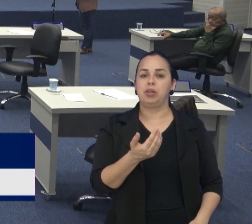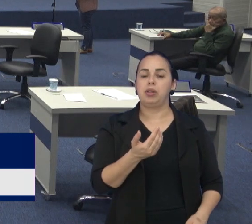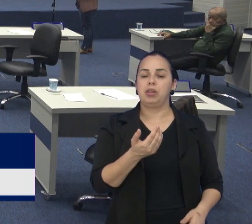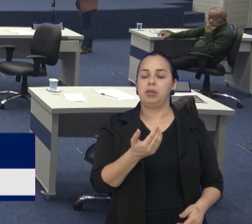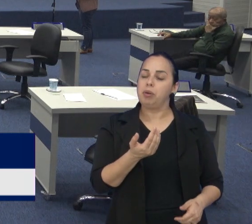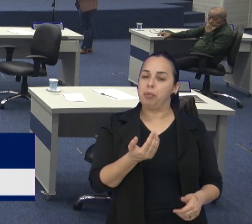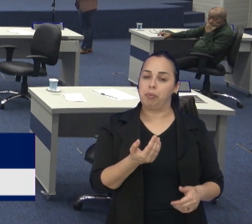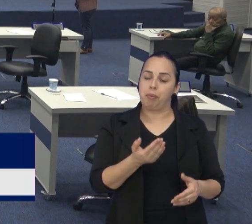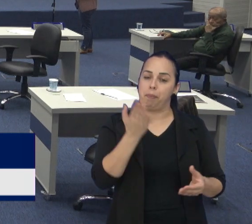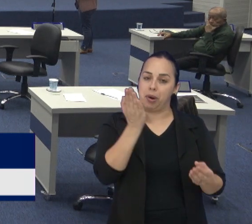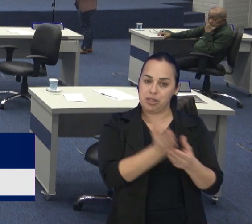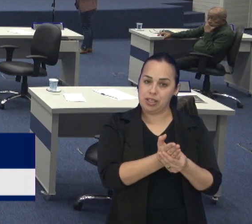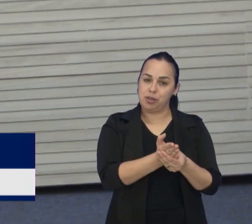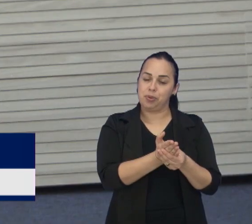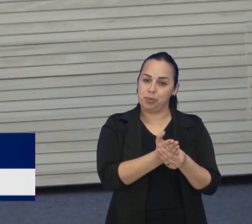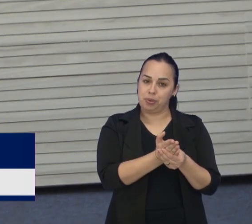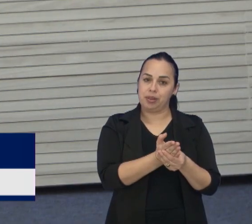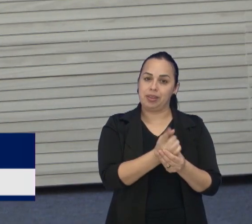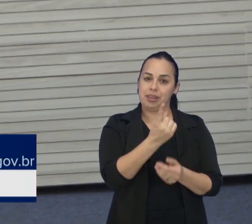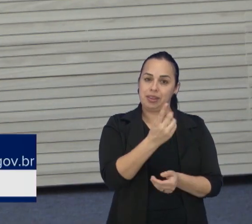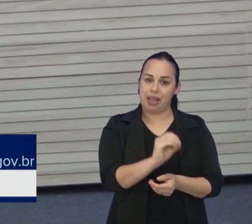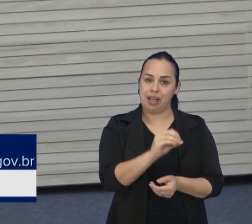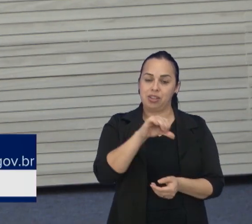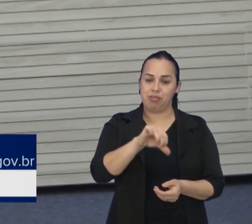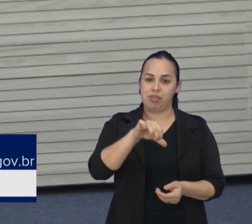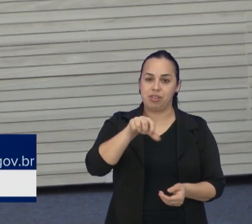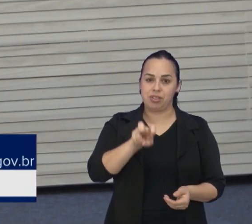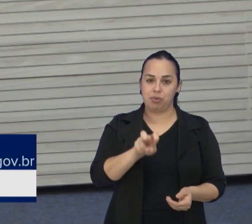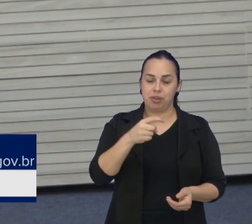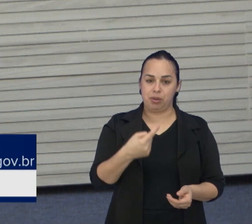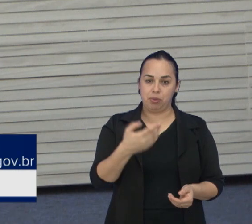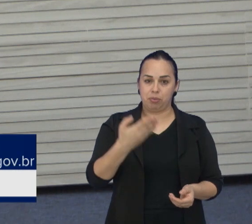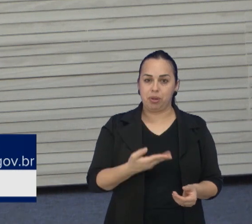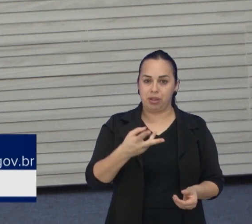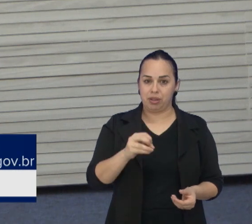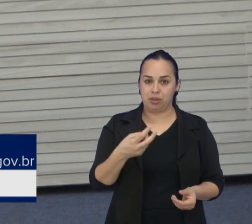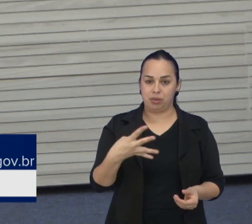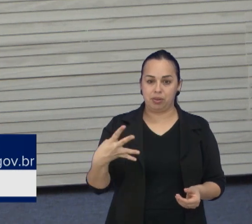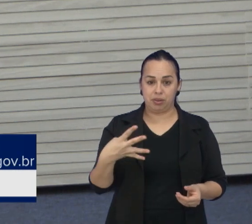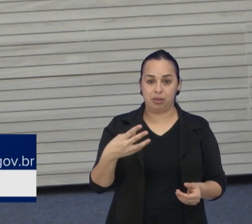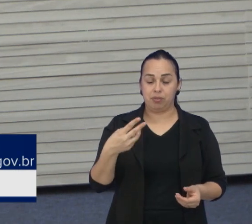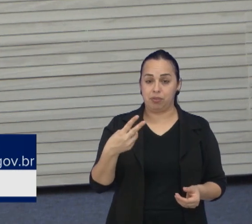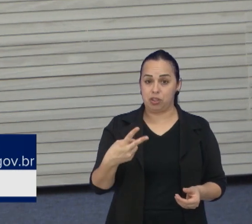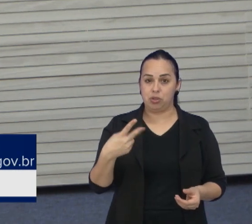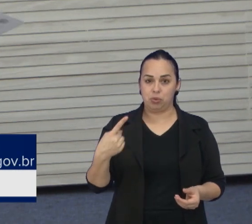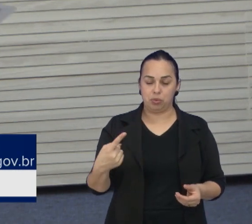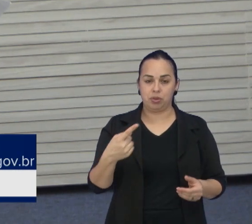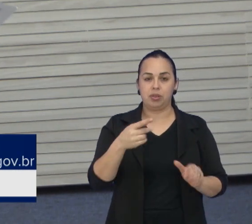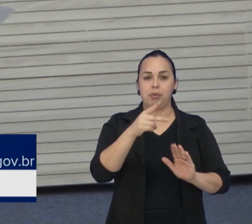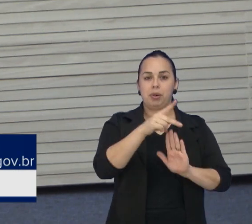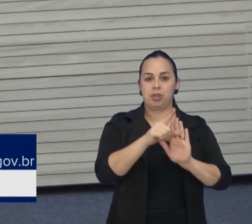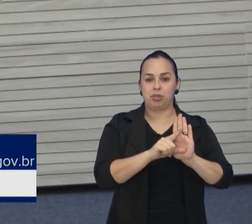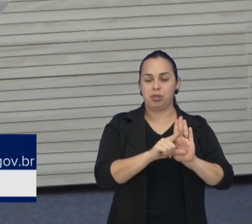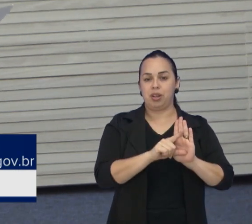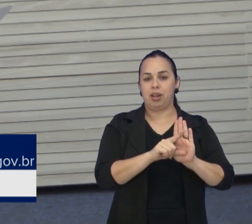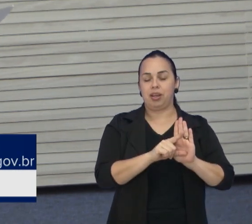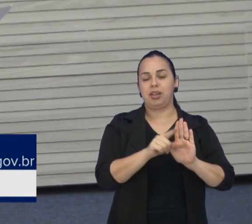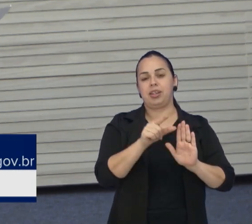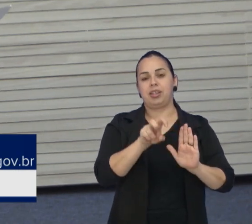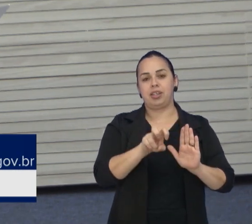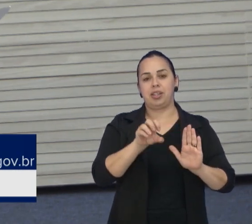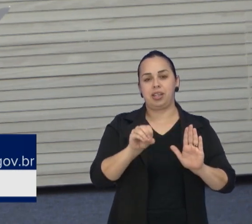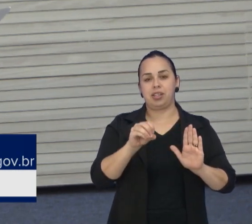sessão do processo 10.951 de 2021, projeto de lei 512, e